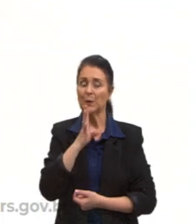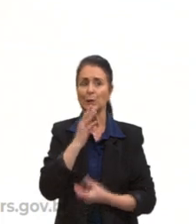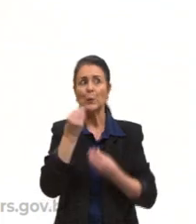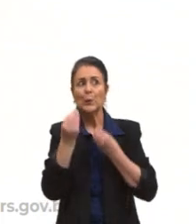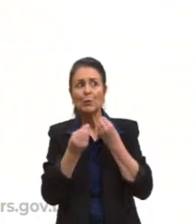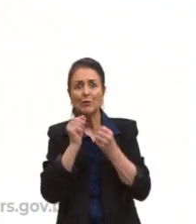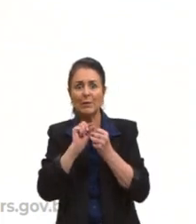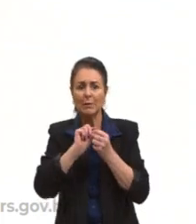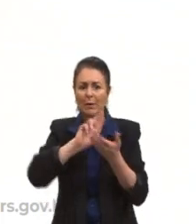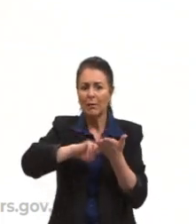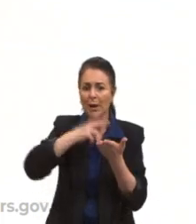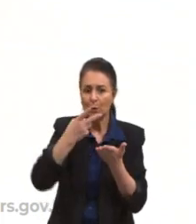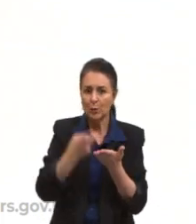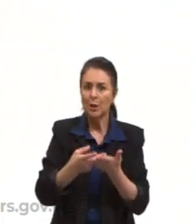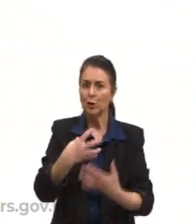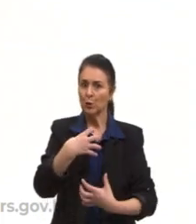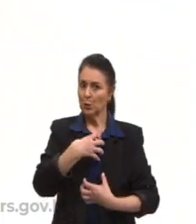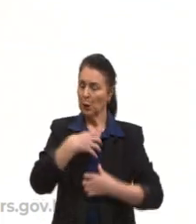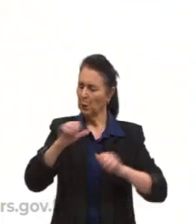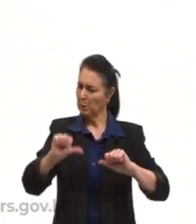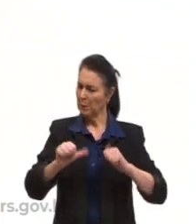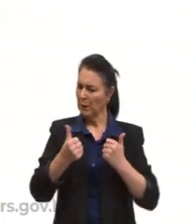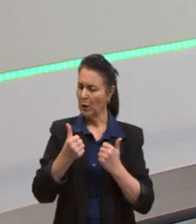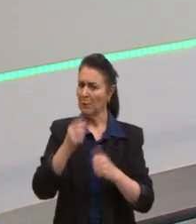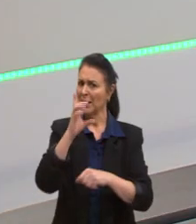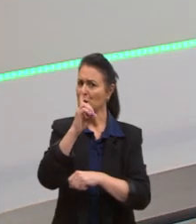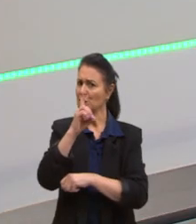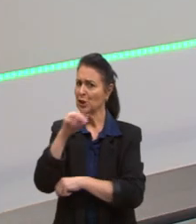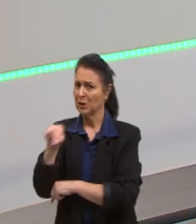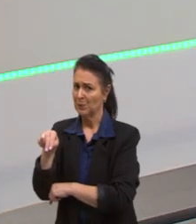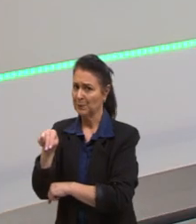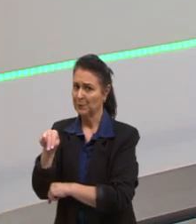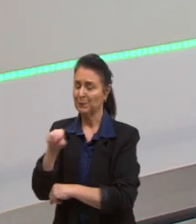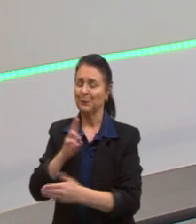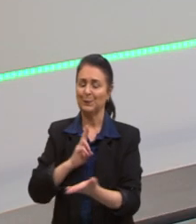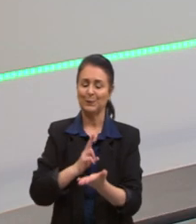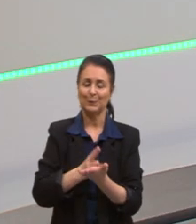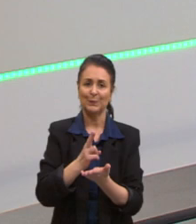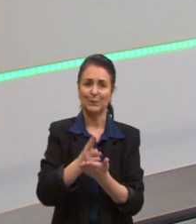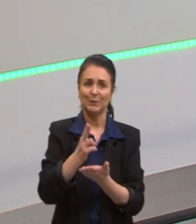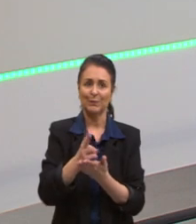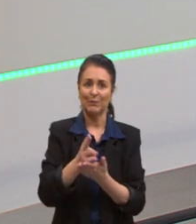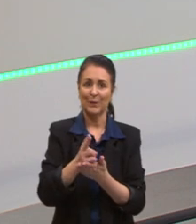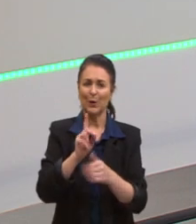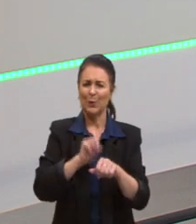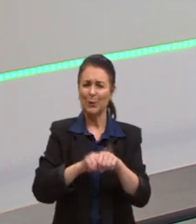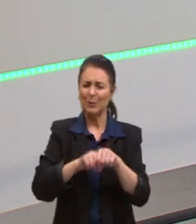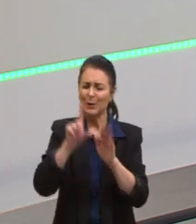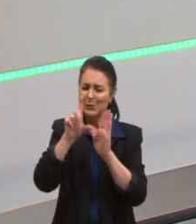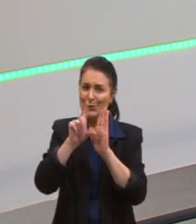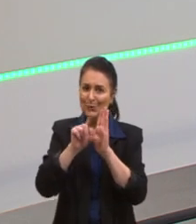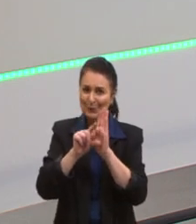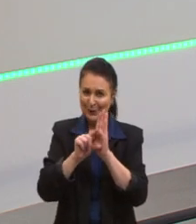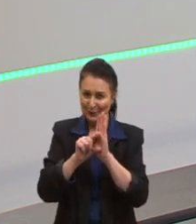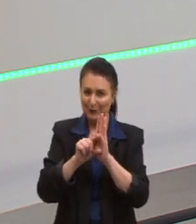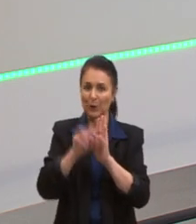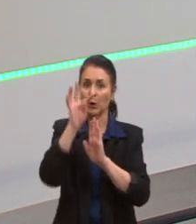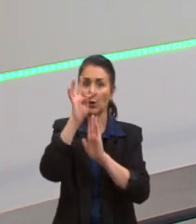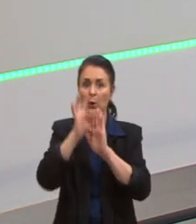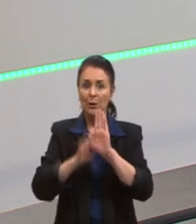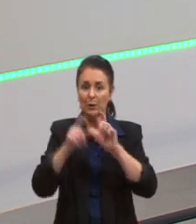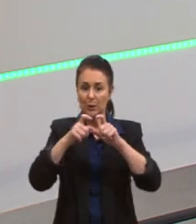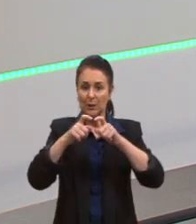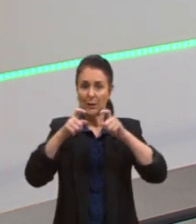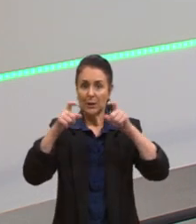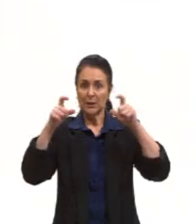para traduzi-las de uma maneira mais dinâmica certo pessoal vamos adiante meu tempo está curto trouxe um texto maior um texto